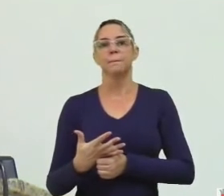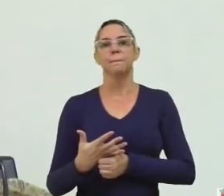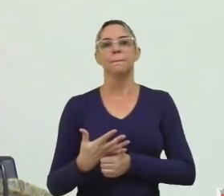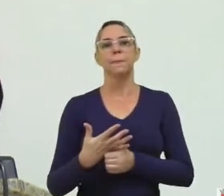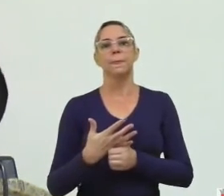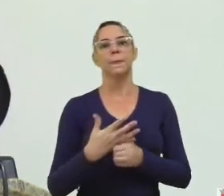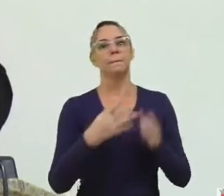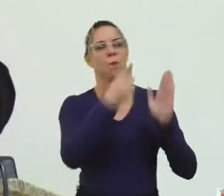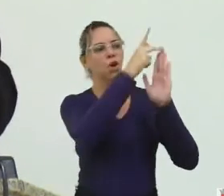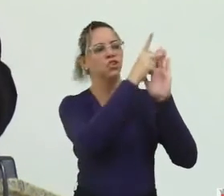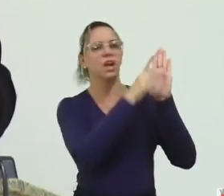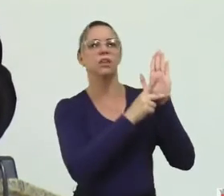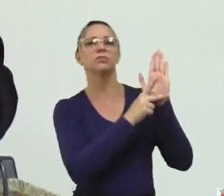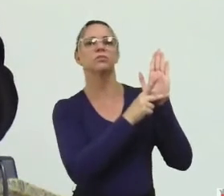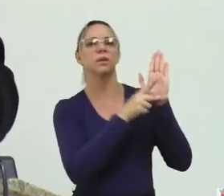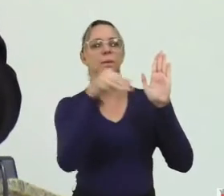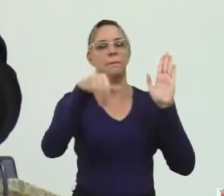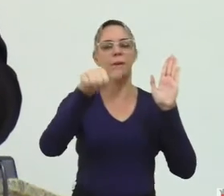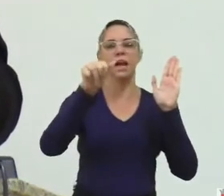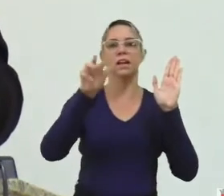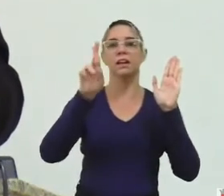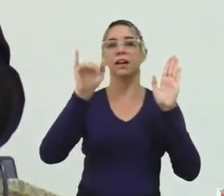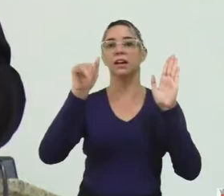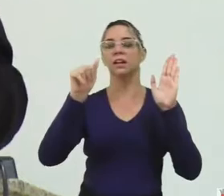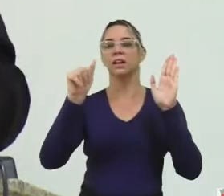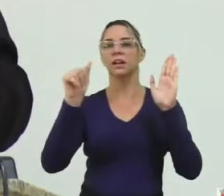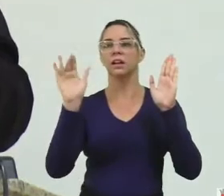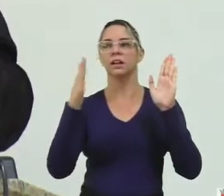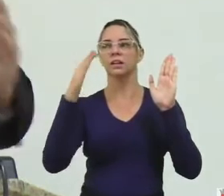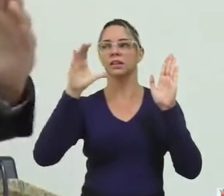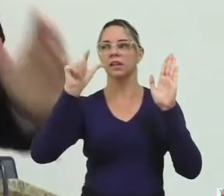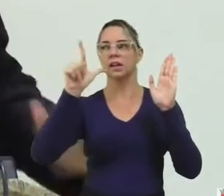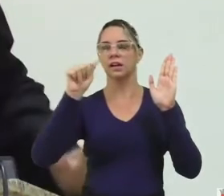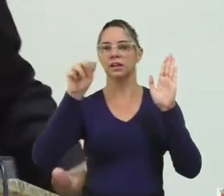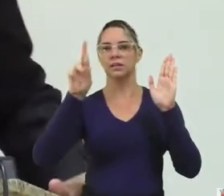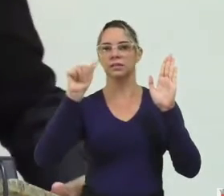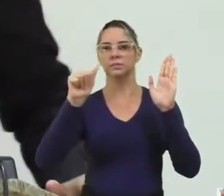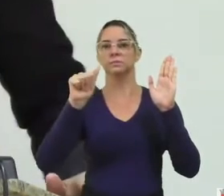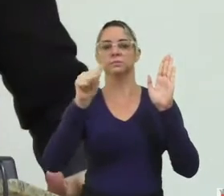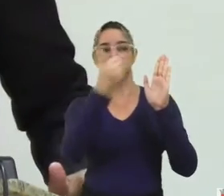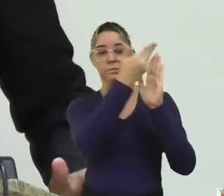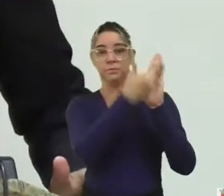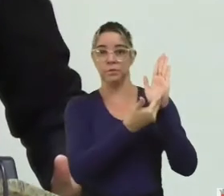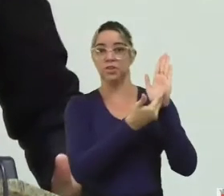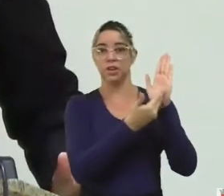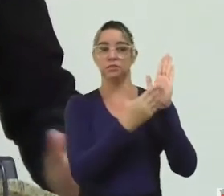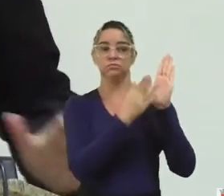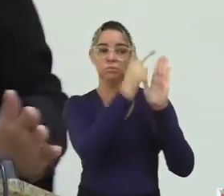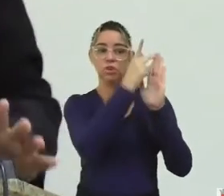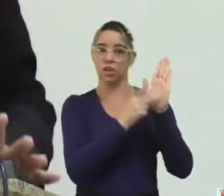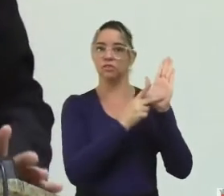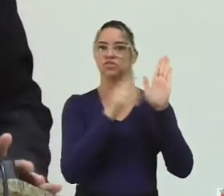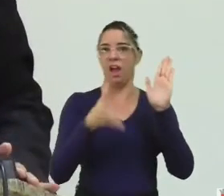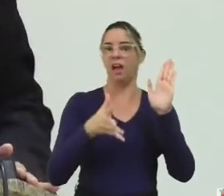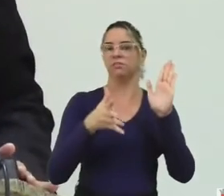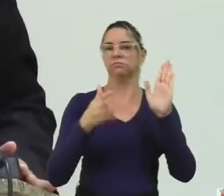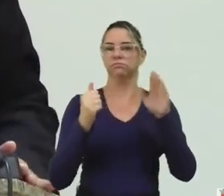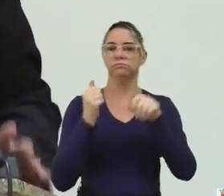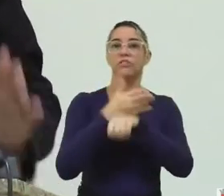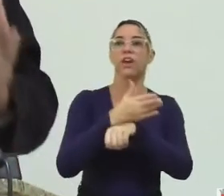projeto Maria Clara, o projeto esse que foi aprovado no ano passado,